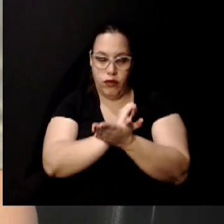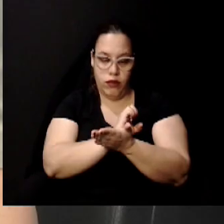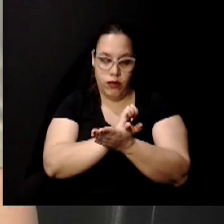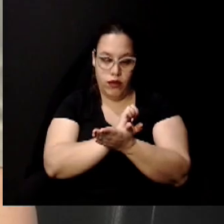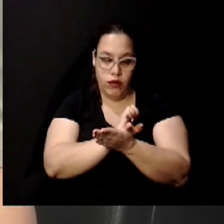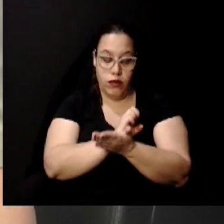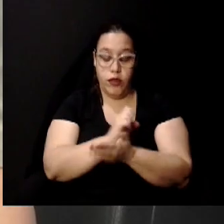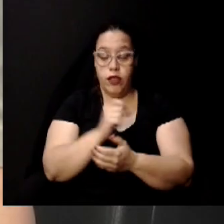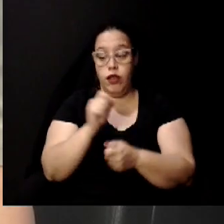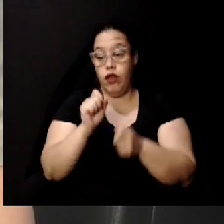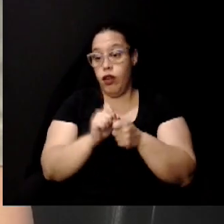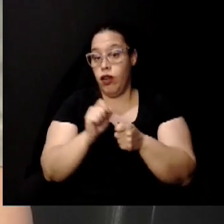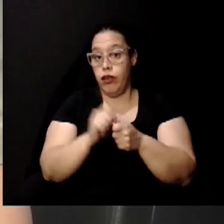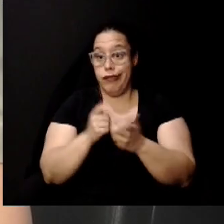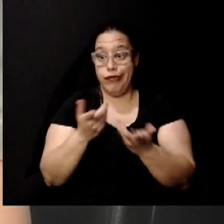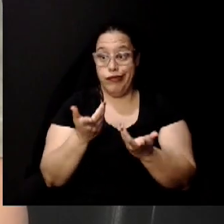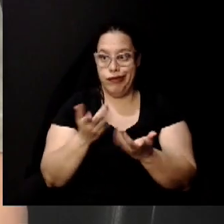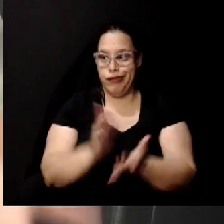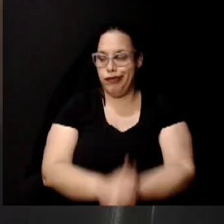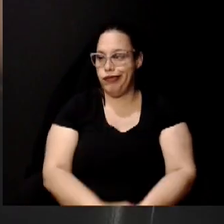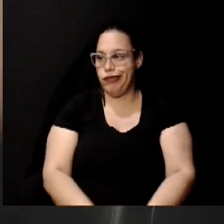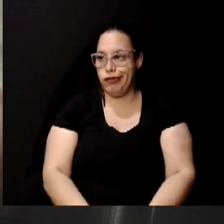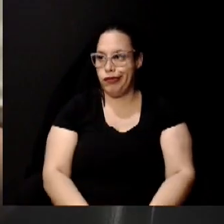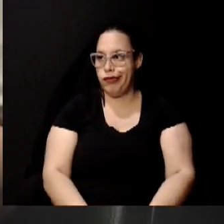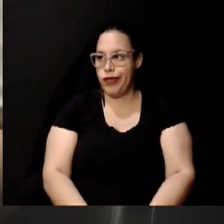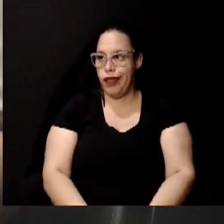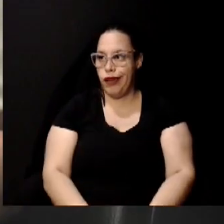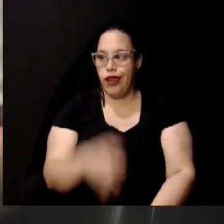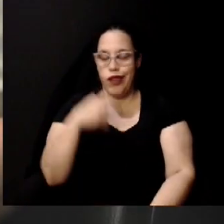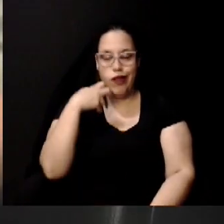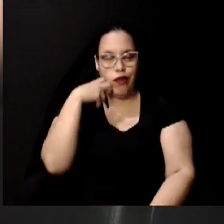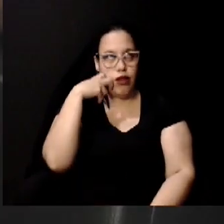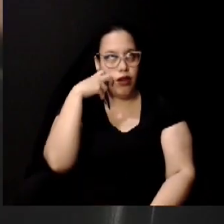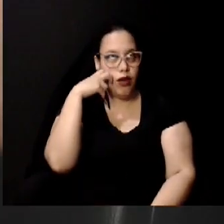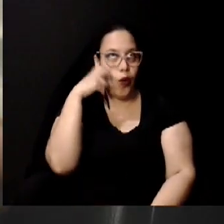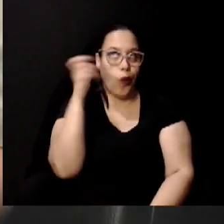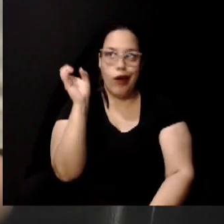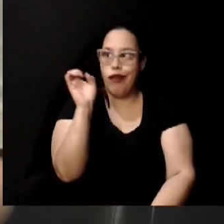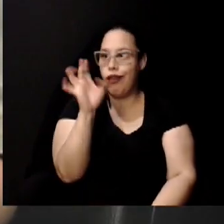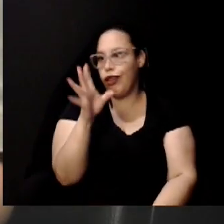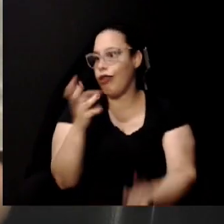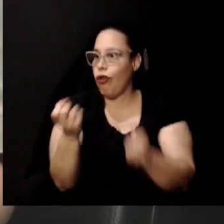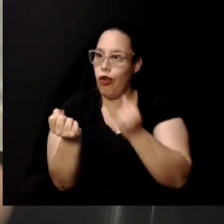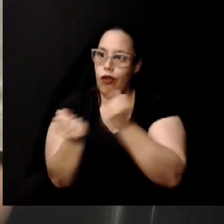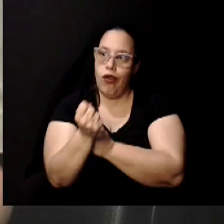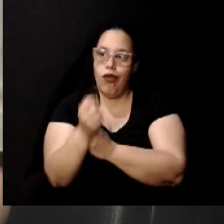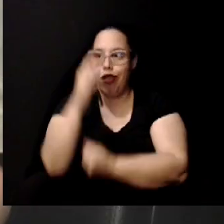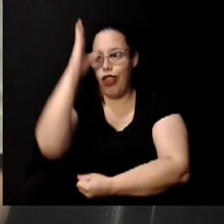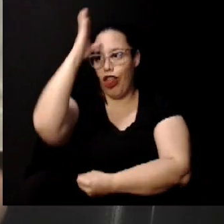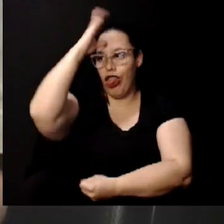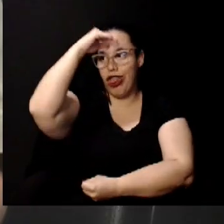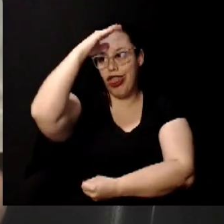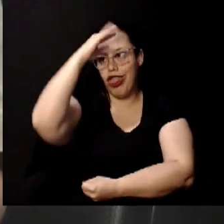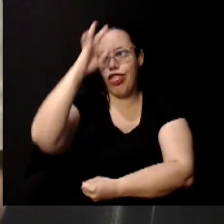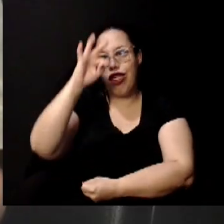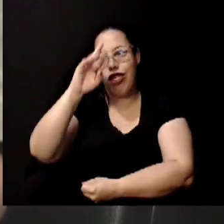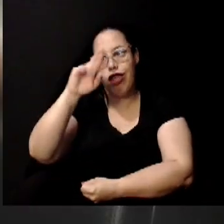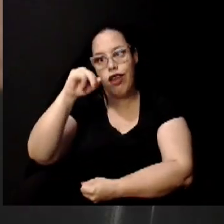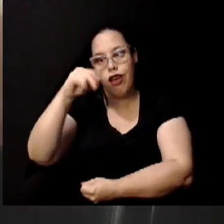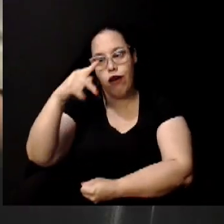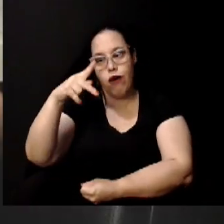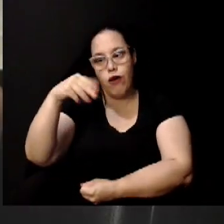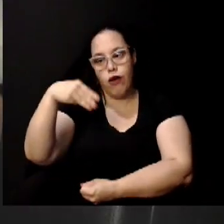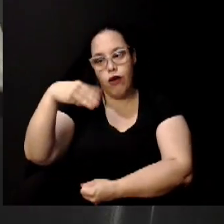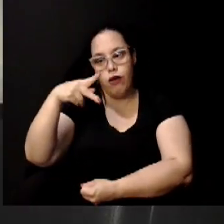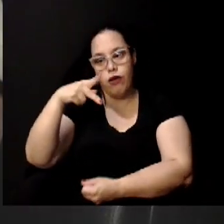essa pataquada de fazer, de não só defender o Trump, mas também defender o Bolsonaro contra a prisão.